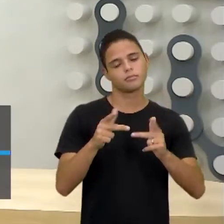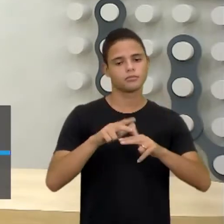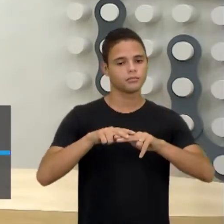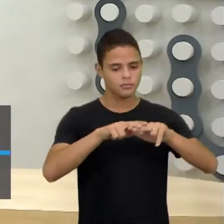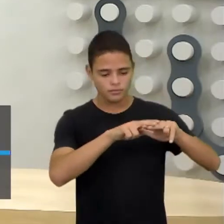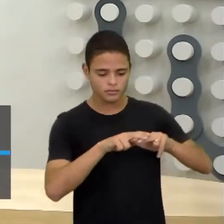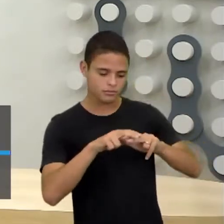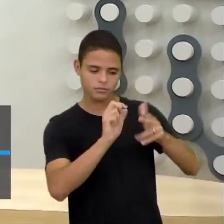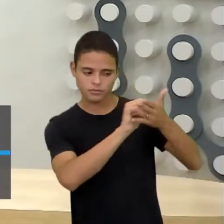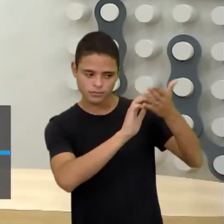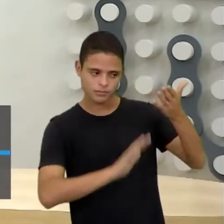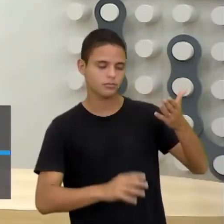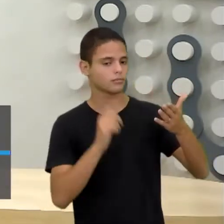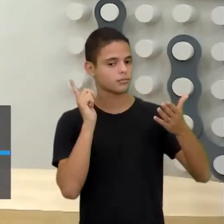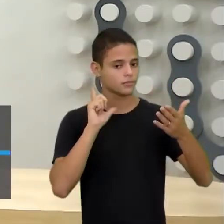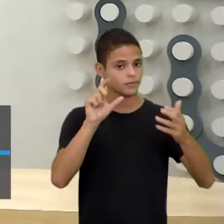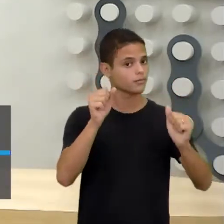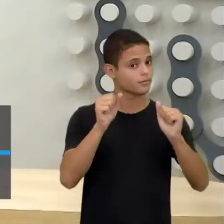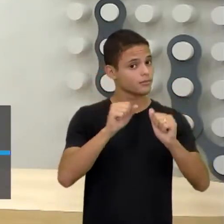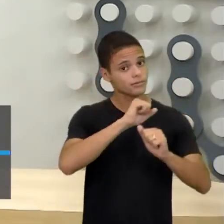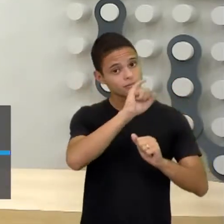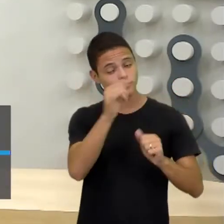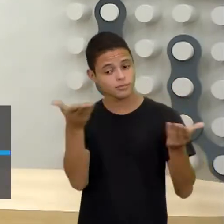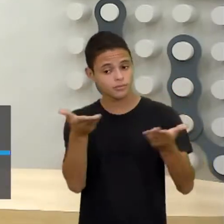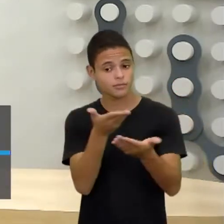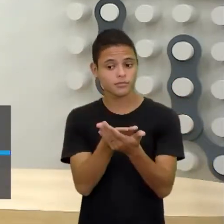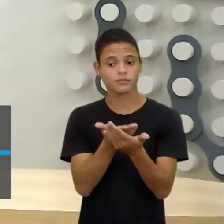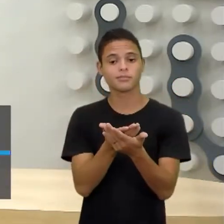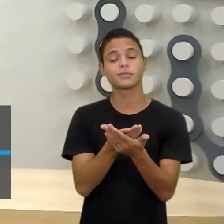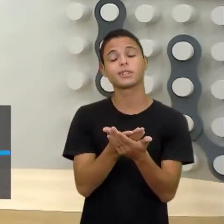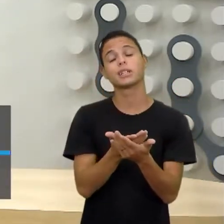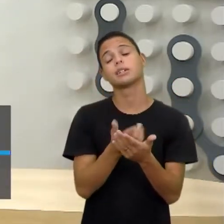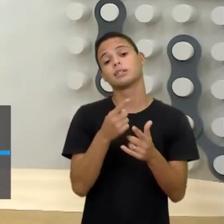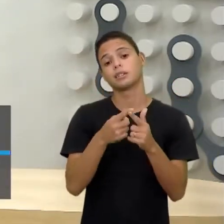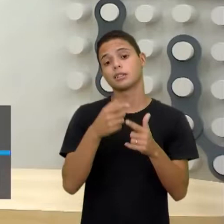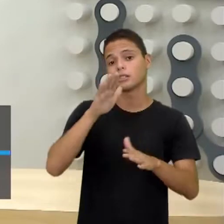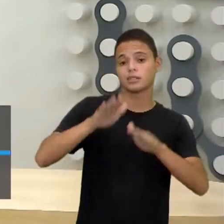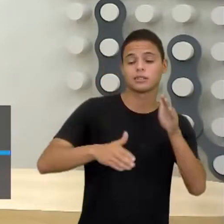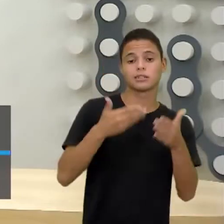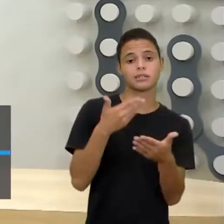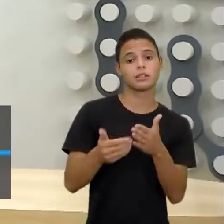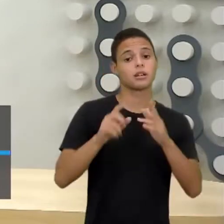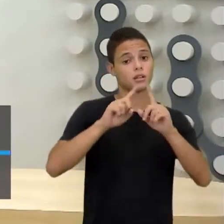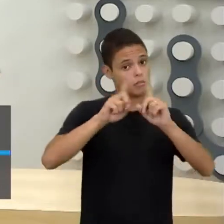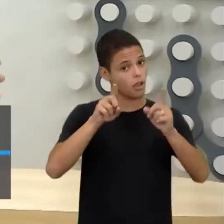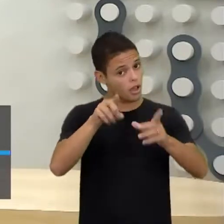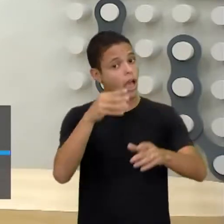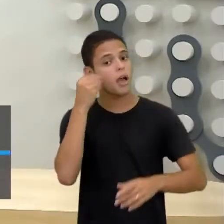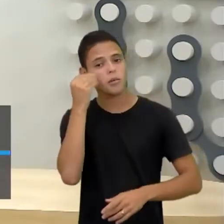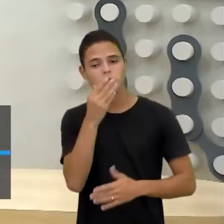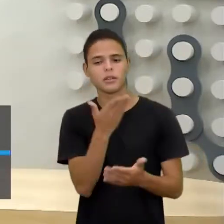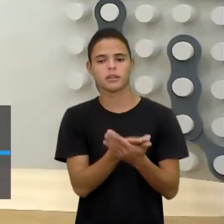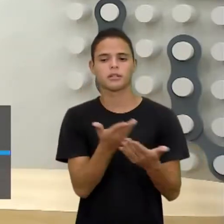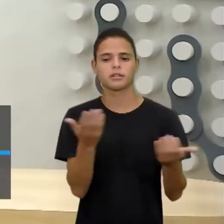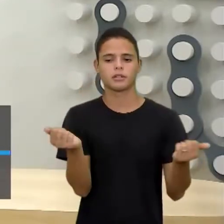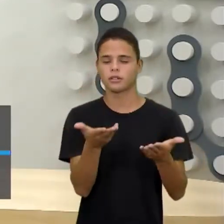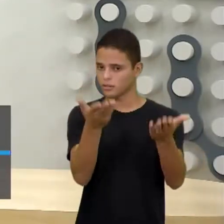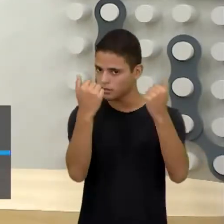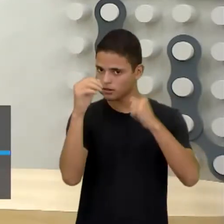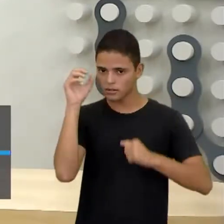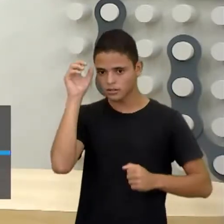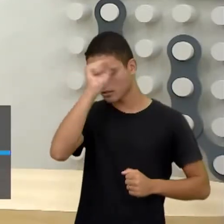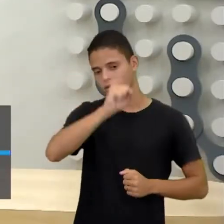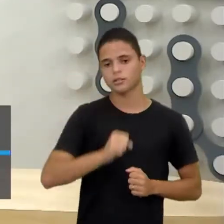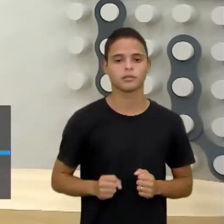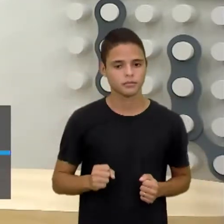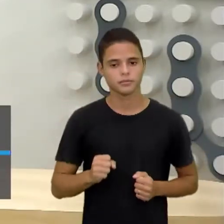está aqui, alguma coisa ficou pelo caminho, então aproveita a oportunidade e aproveite a viagem, vamos aprender. Gente, olha só, o Giovanni está me dando